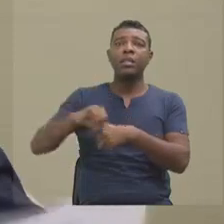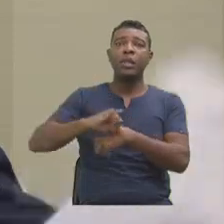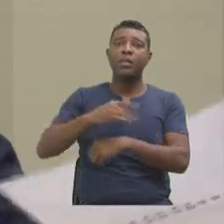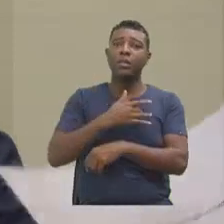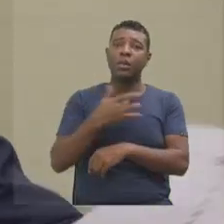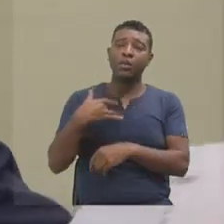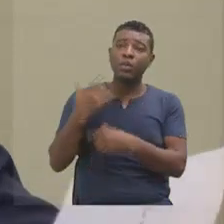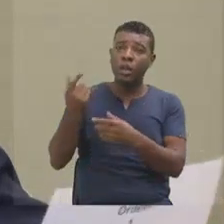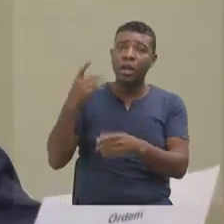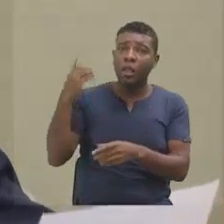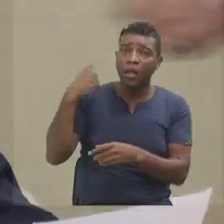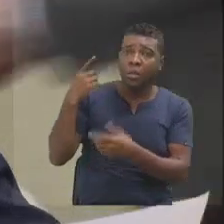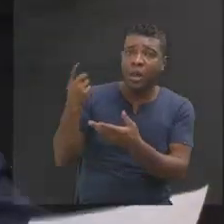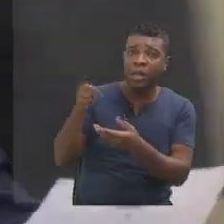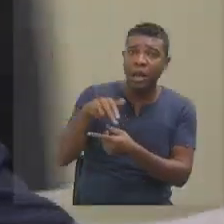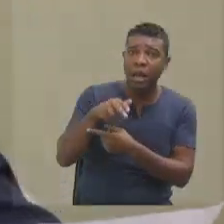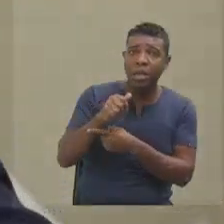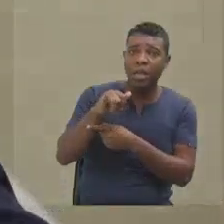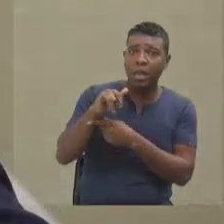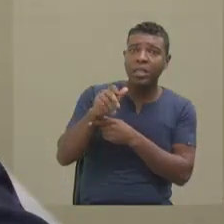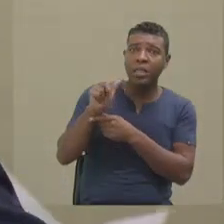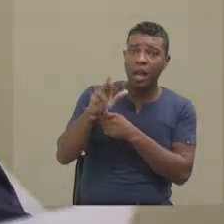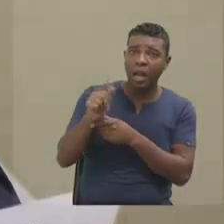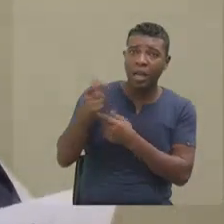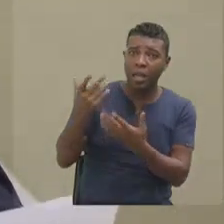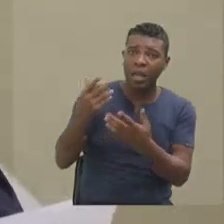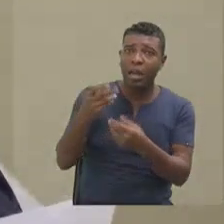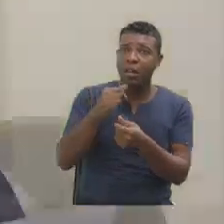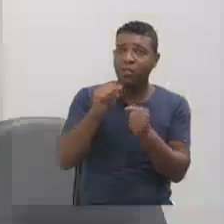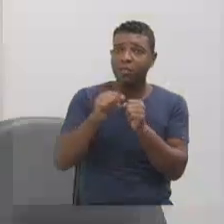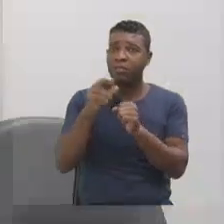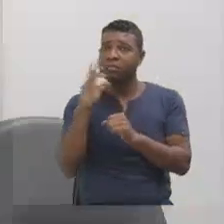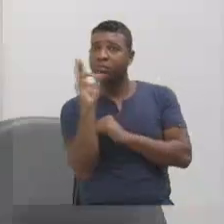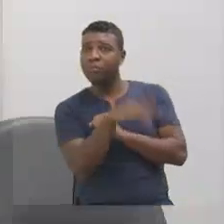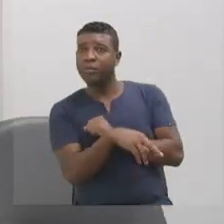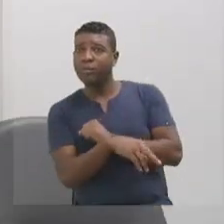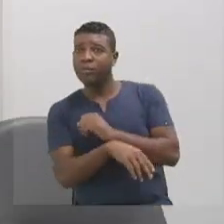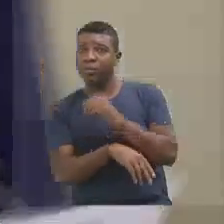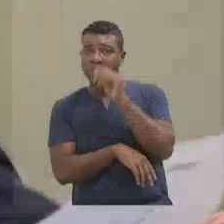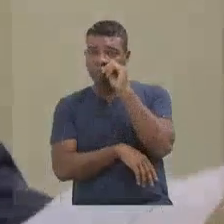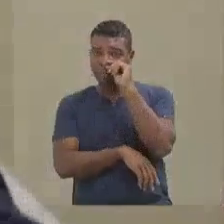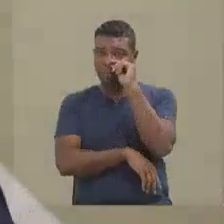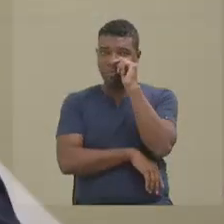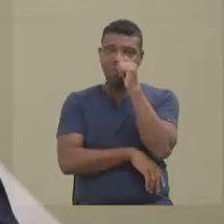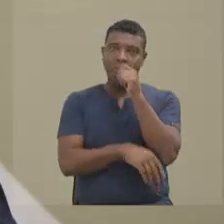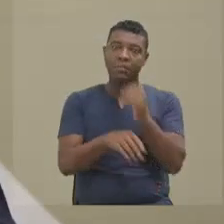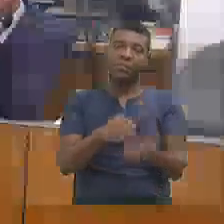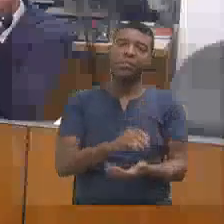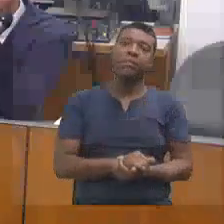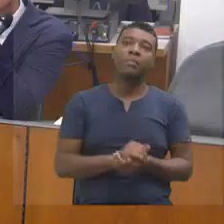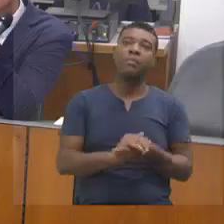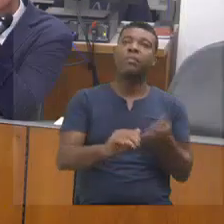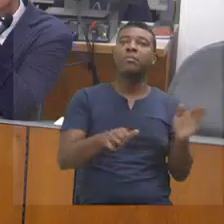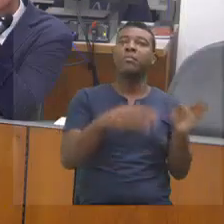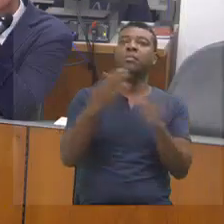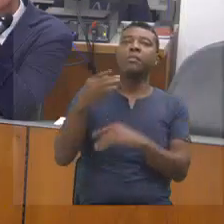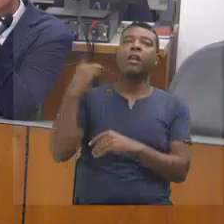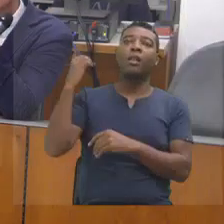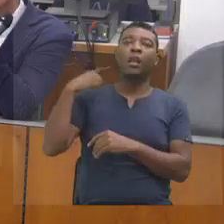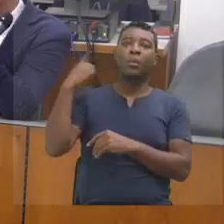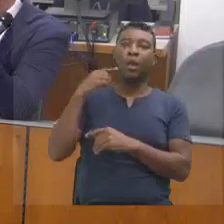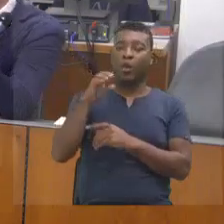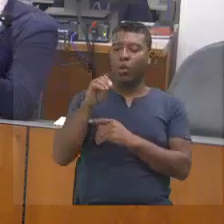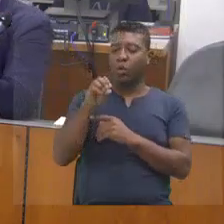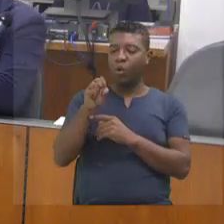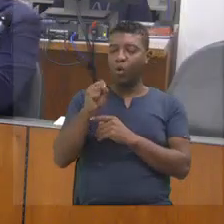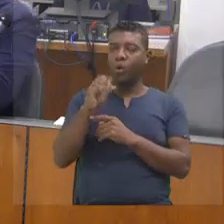deputada Nayara gostaria de fazer réplica Ok com a palavra o deputado Oscar Teixeira quero